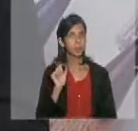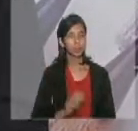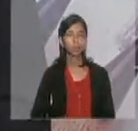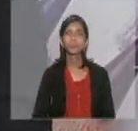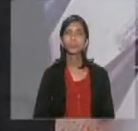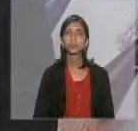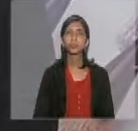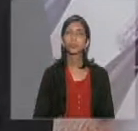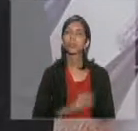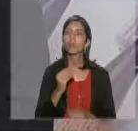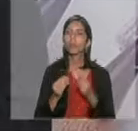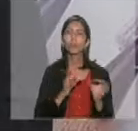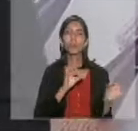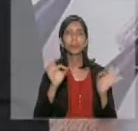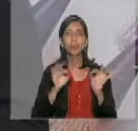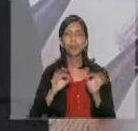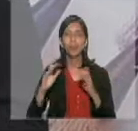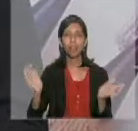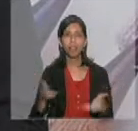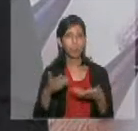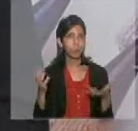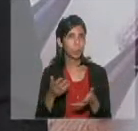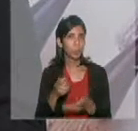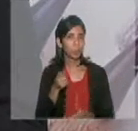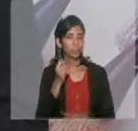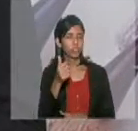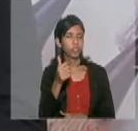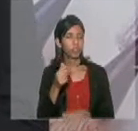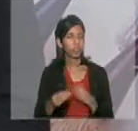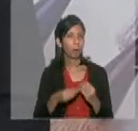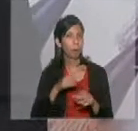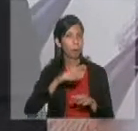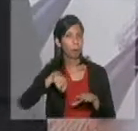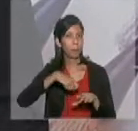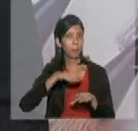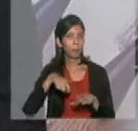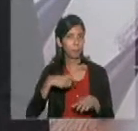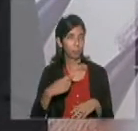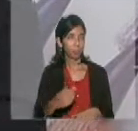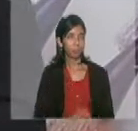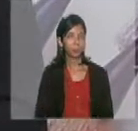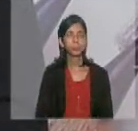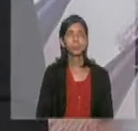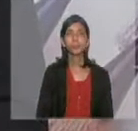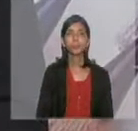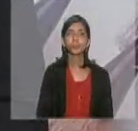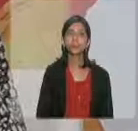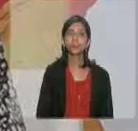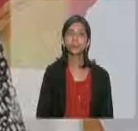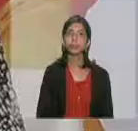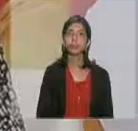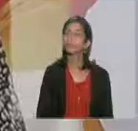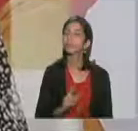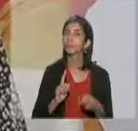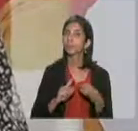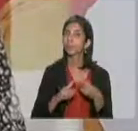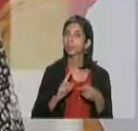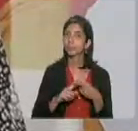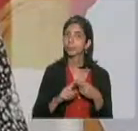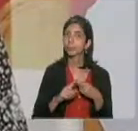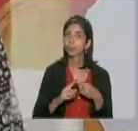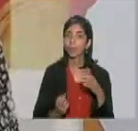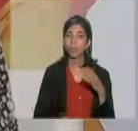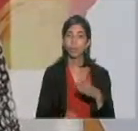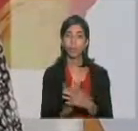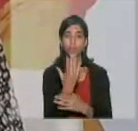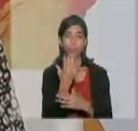é a seguinte: como preparar os legumes? Dicas para a preparação dos legumes para os bebezinhos. Primeira opção, sempre no